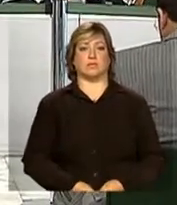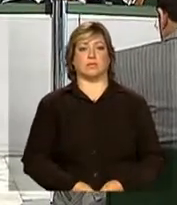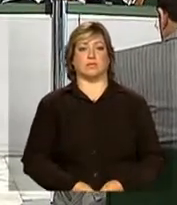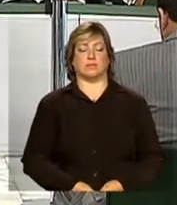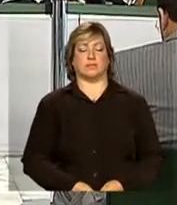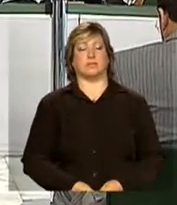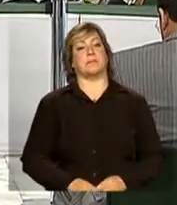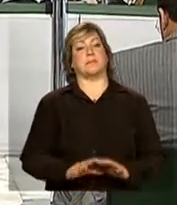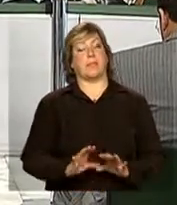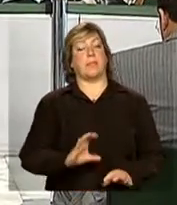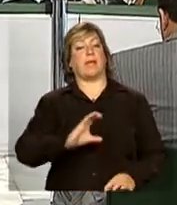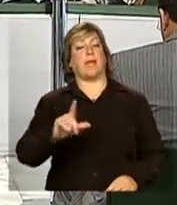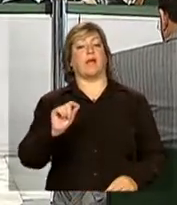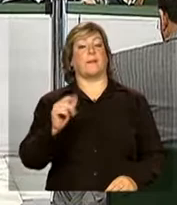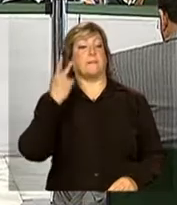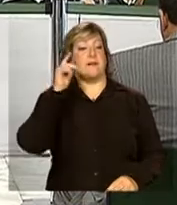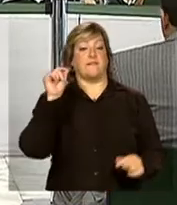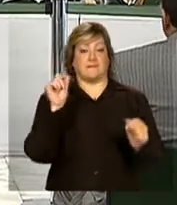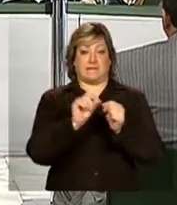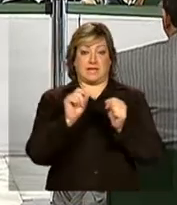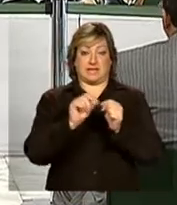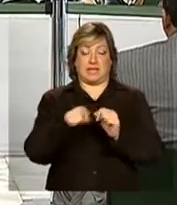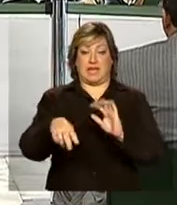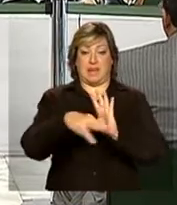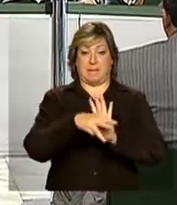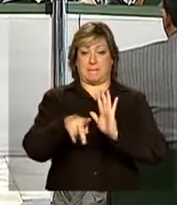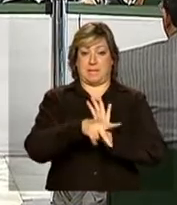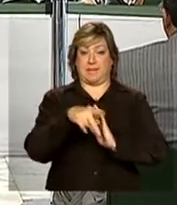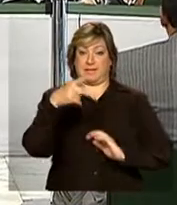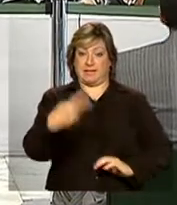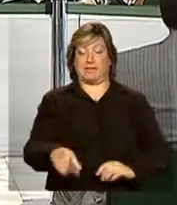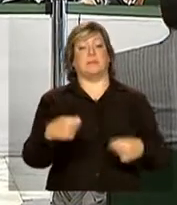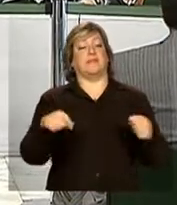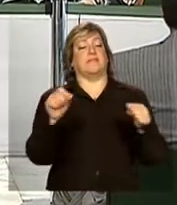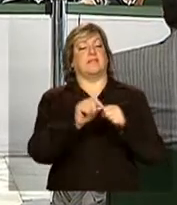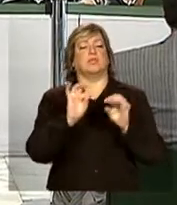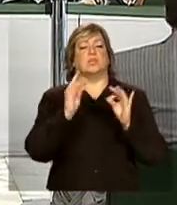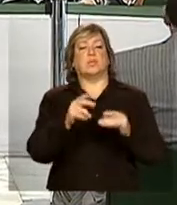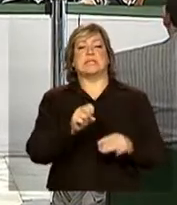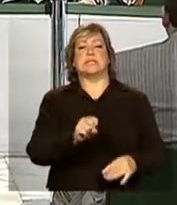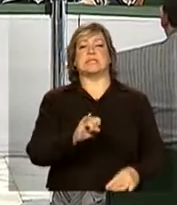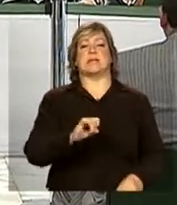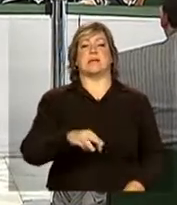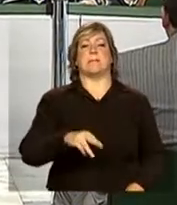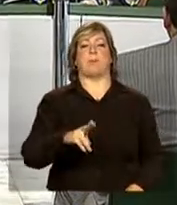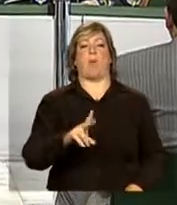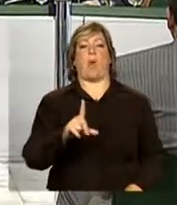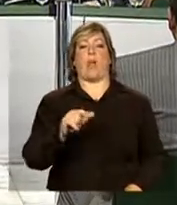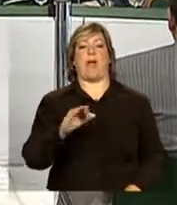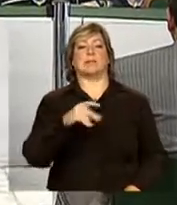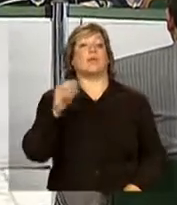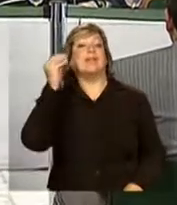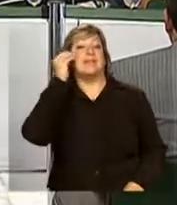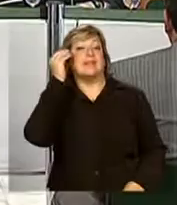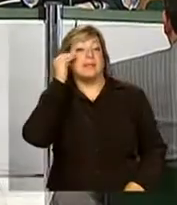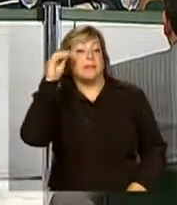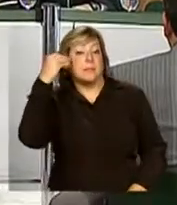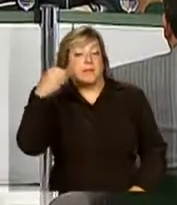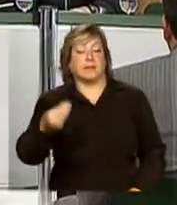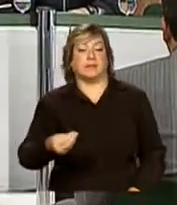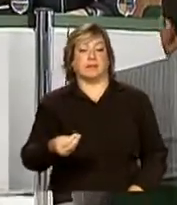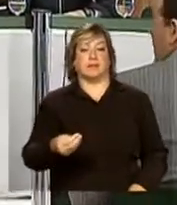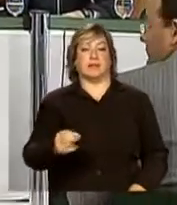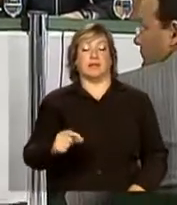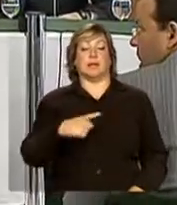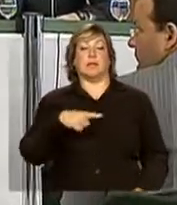É claro que para poder fazer uma medida provisória dessa, a gente tem que fazer todas as simulações. Nós fizemos simulações considerando cenários, digamos assim, conservadores do ponto de